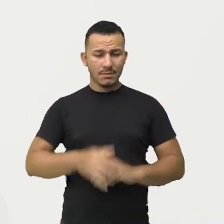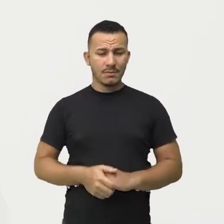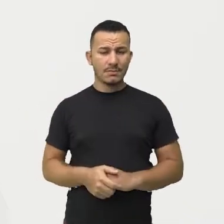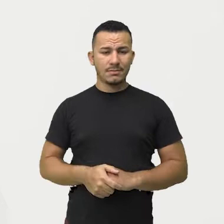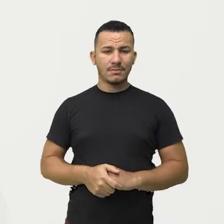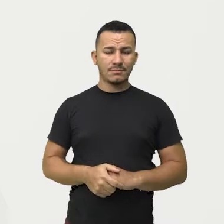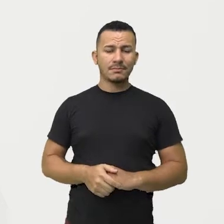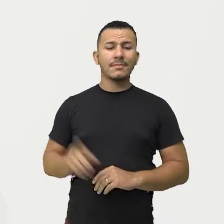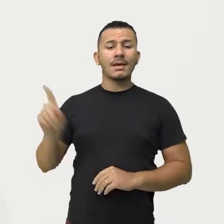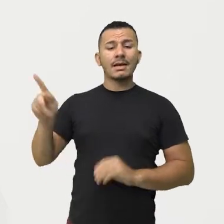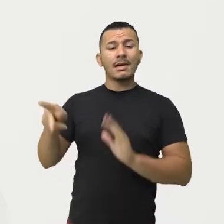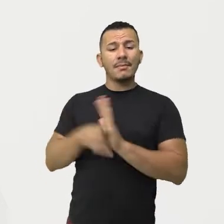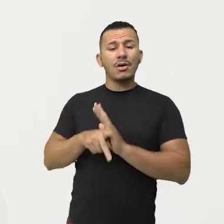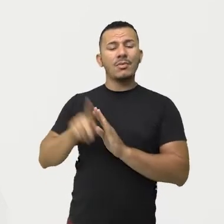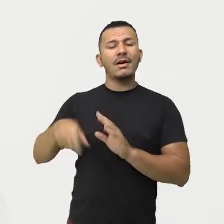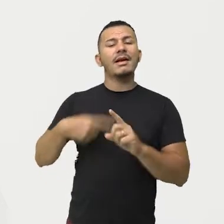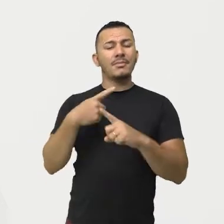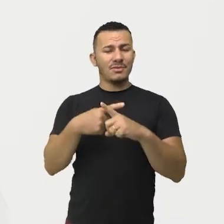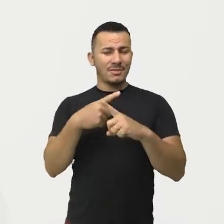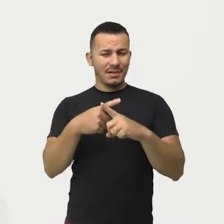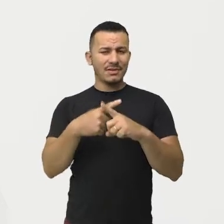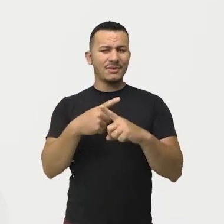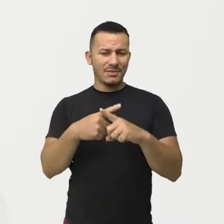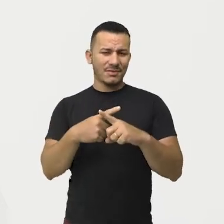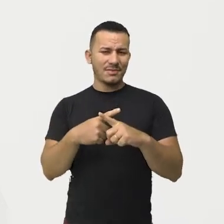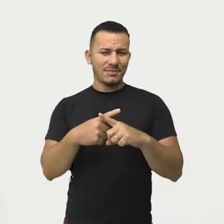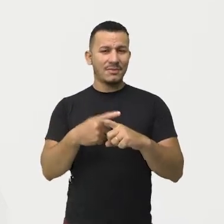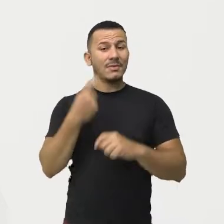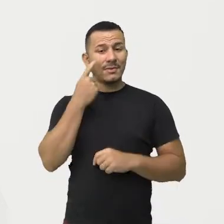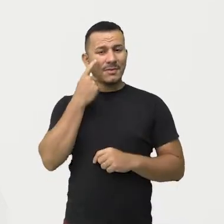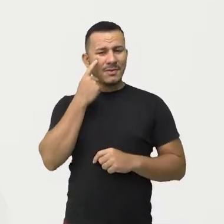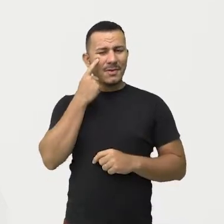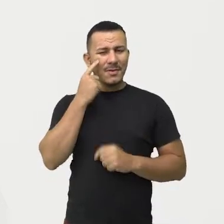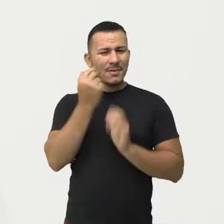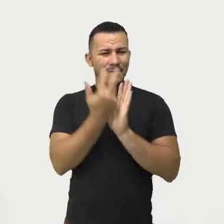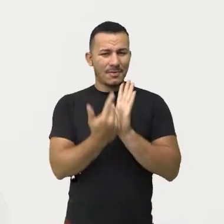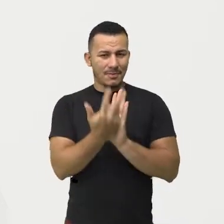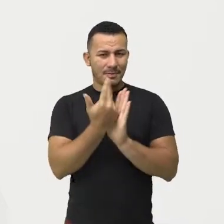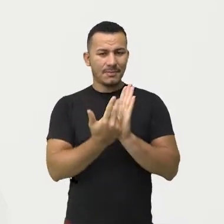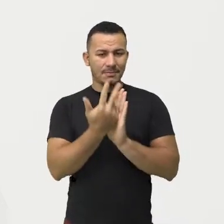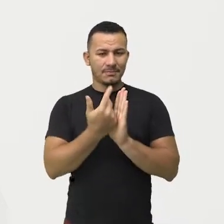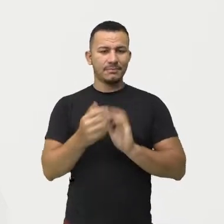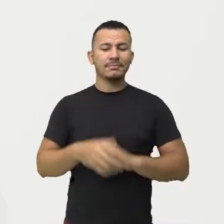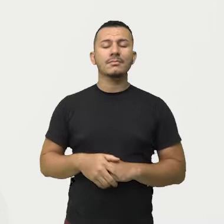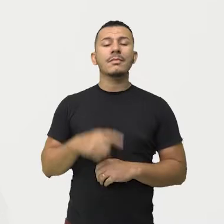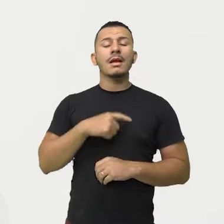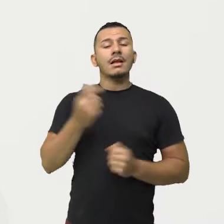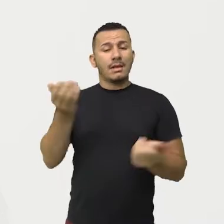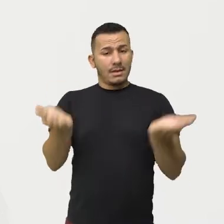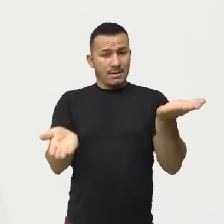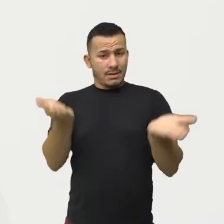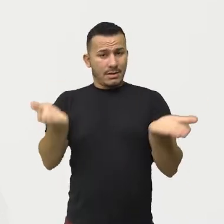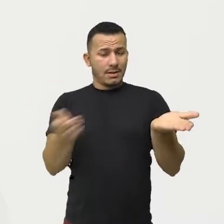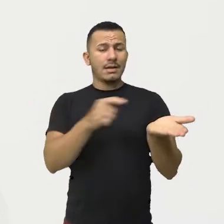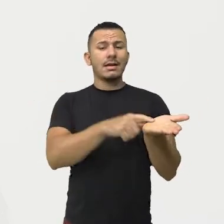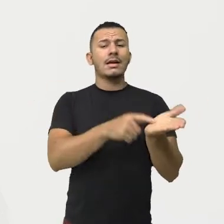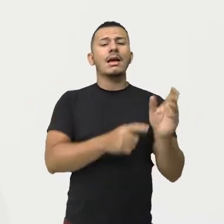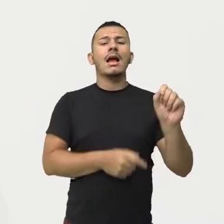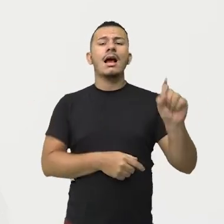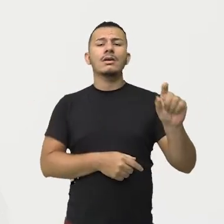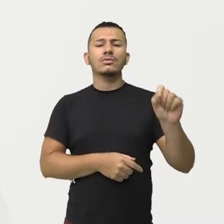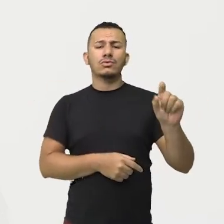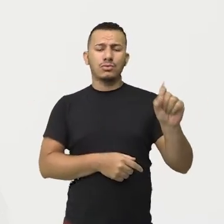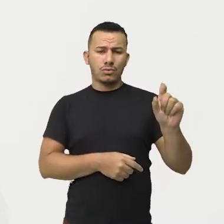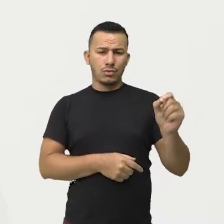Né? Um outro princípio é o chamado princípio multiplicativo. Vamos observar essa balança. Ó. eu tenho 4 bolas azuis